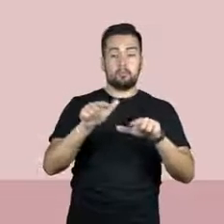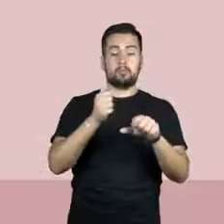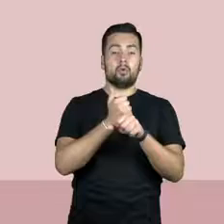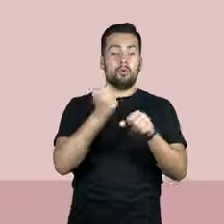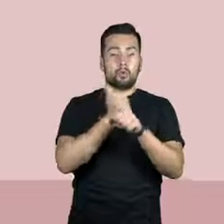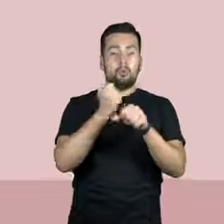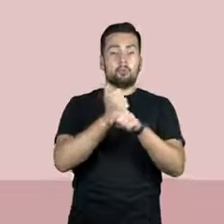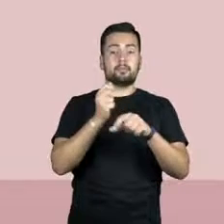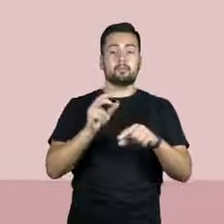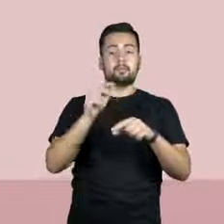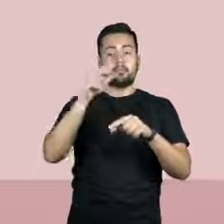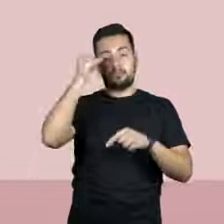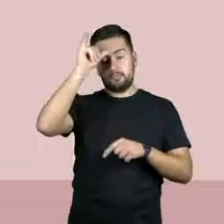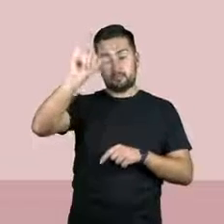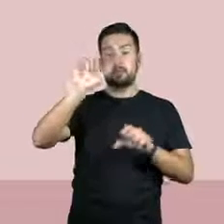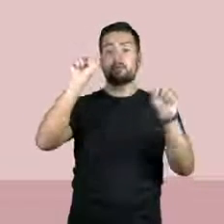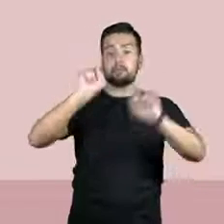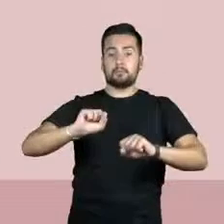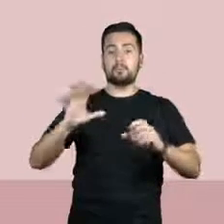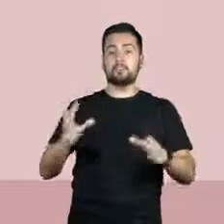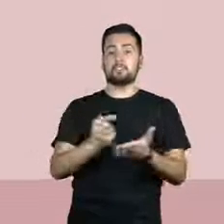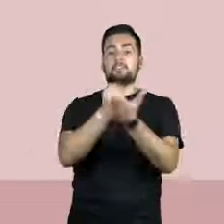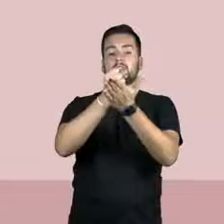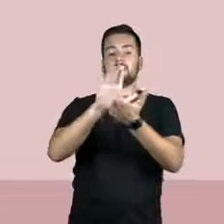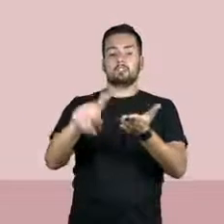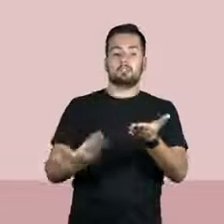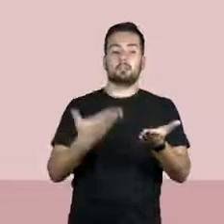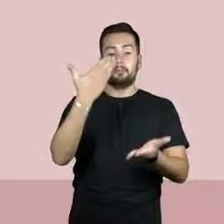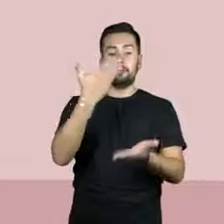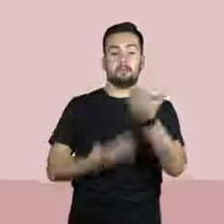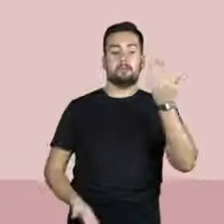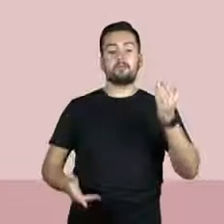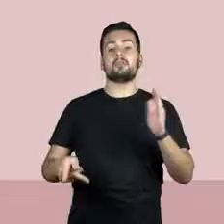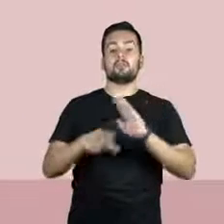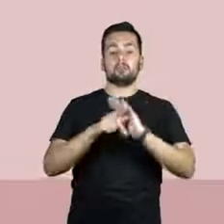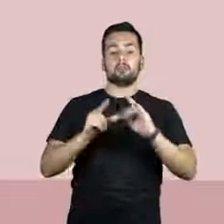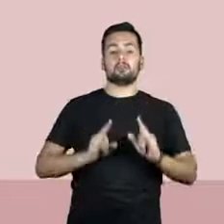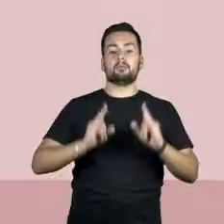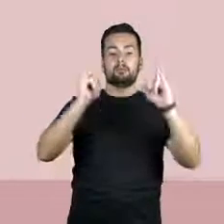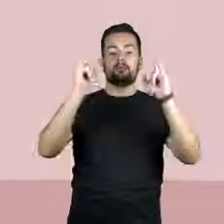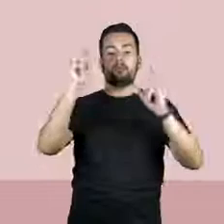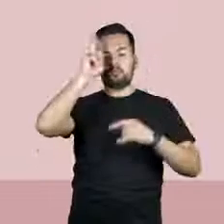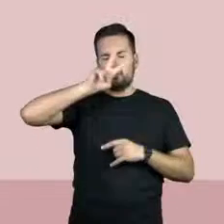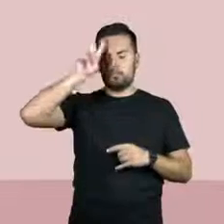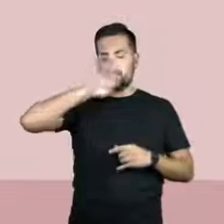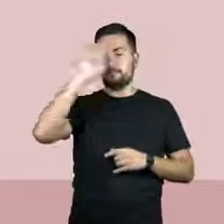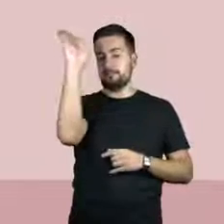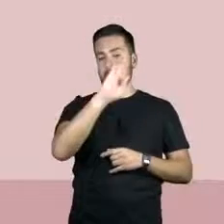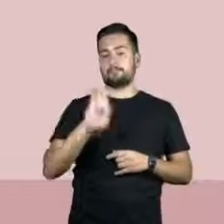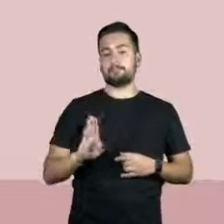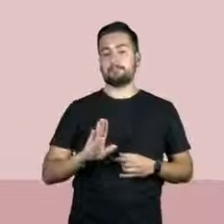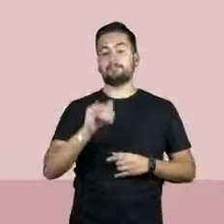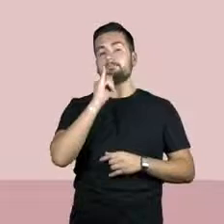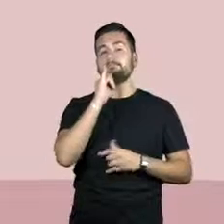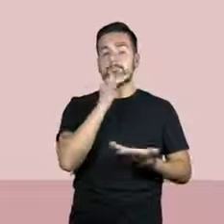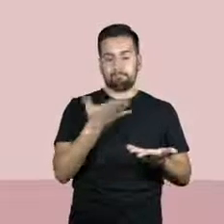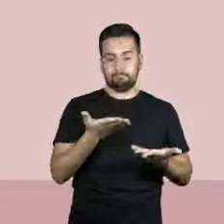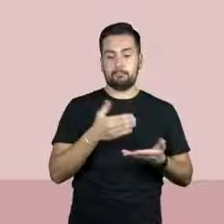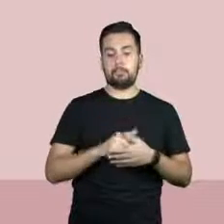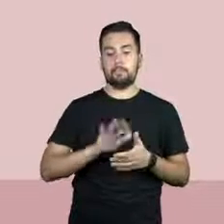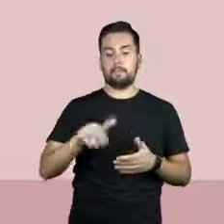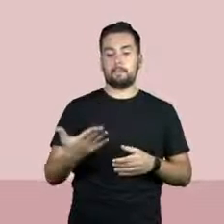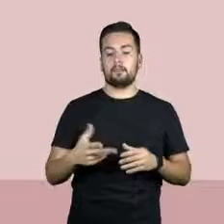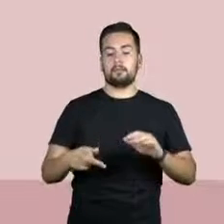salvo um casarão histórico. E aí ocasionou a perda de um patrimônio histórico brasileiro, por exemplo, né? Então, o que é uma